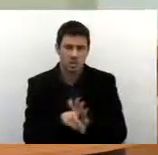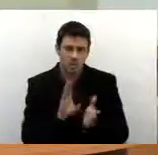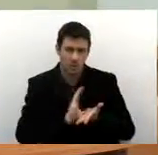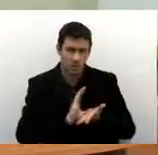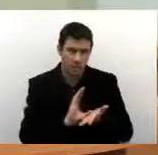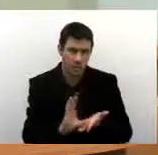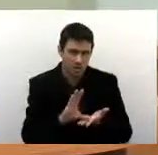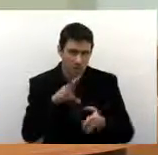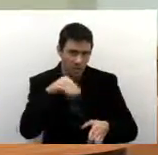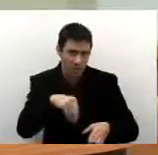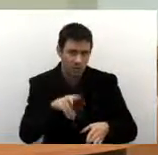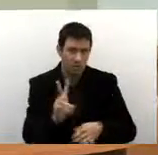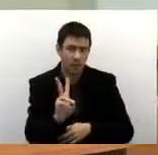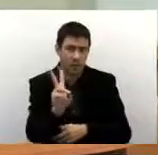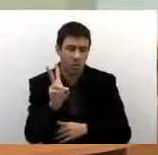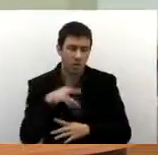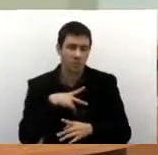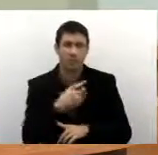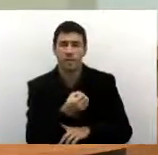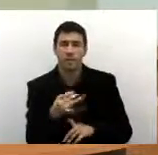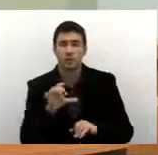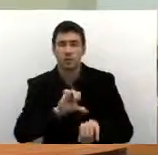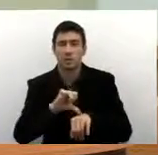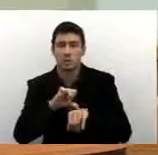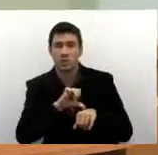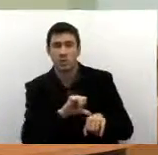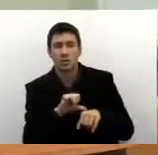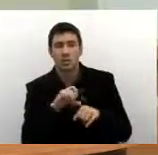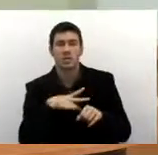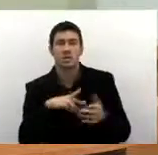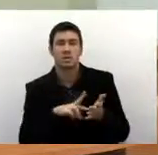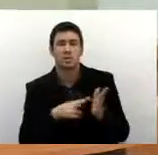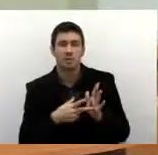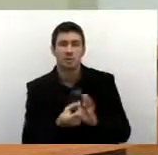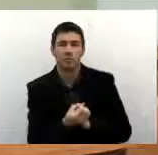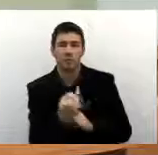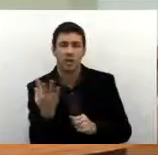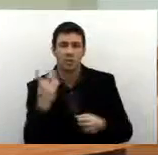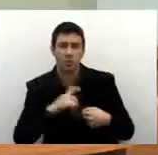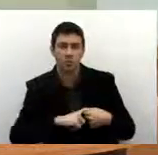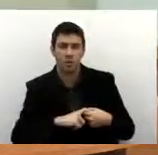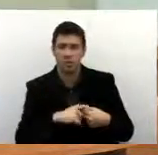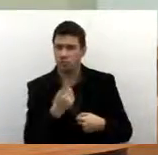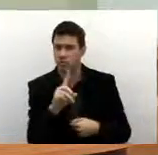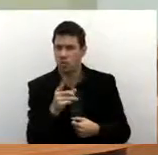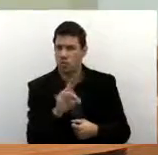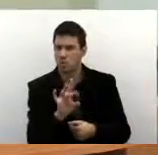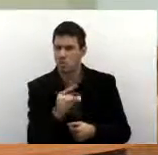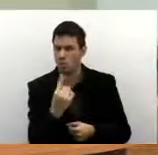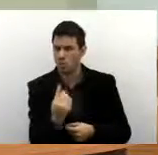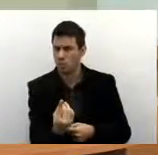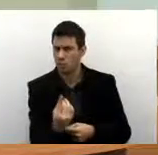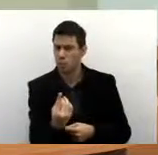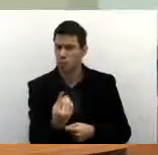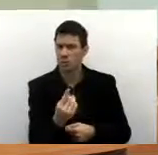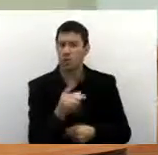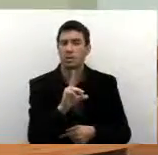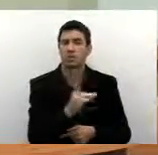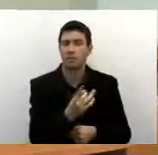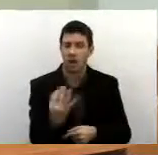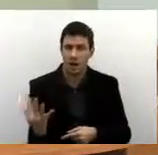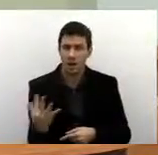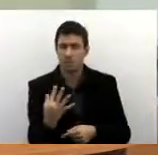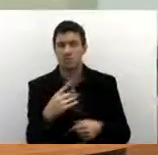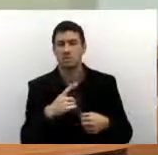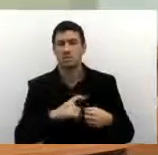investimento deste valor em vários setores. Então, significa são vários convênios, não apenas um convênio. É o que eu entendi, não é um convênio, mas eu